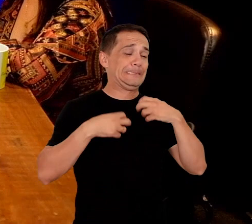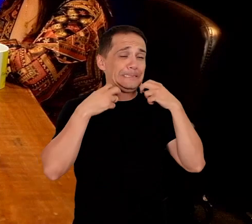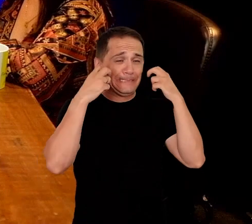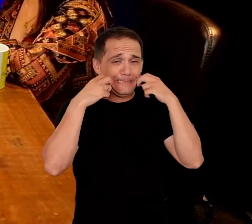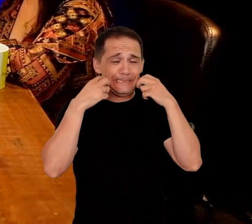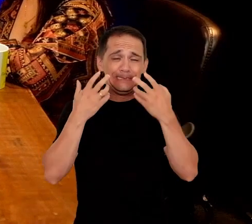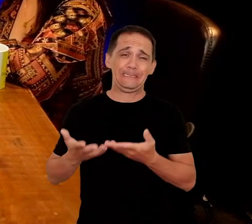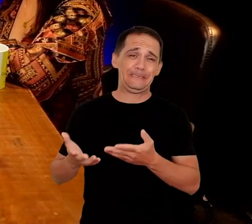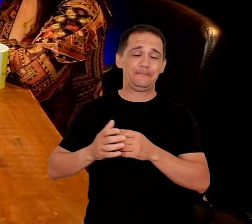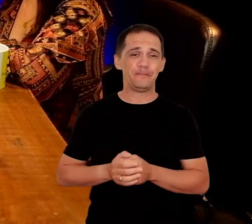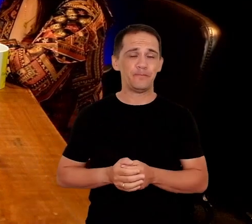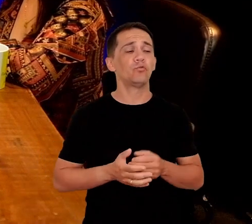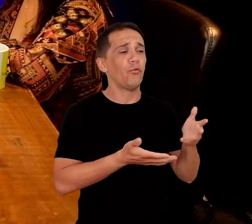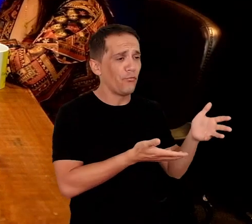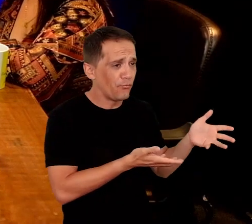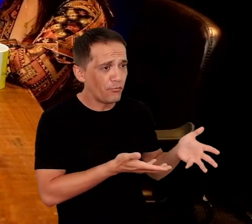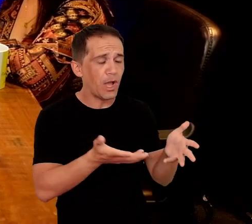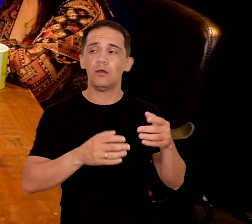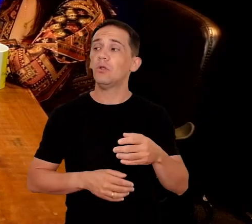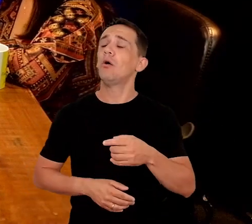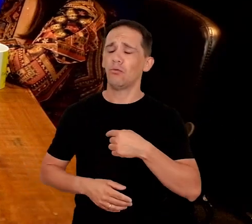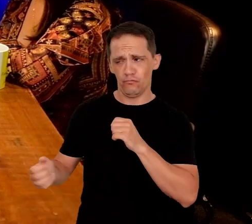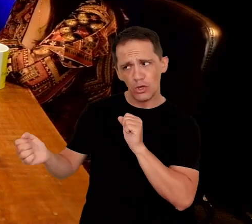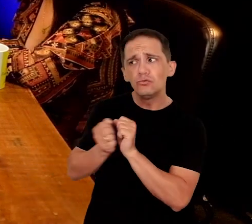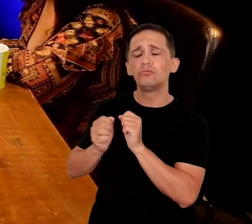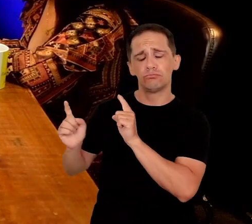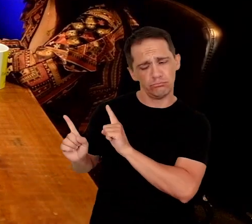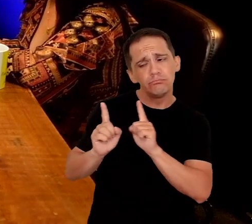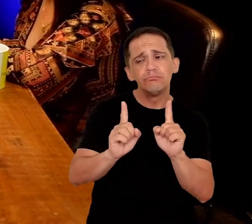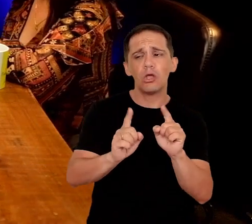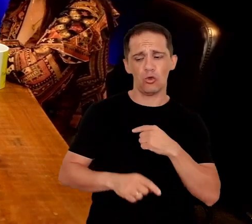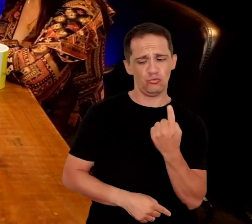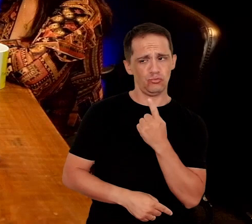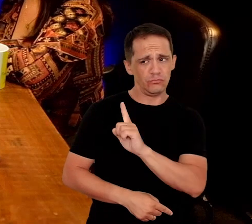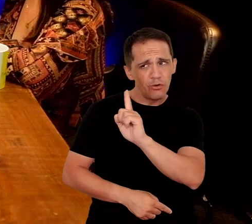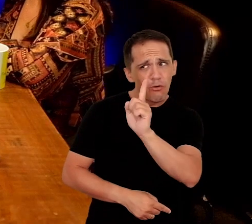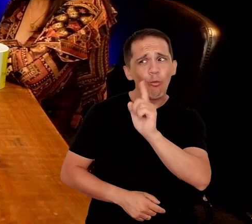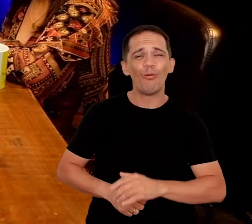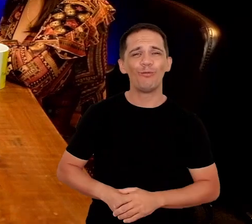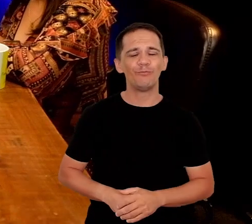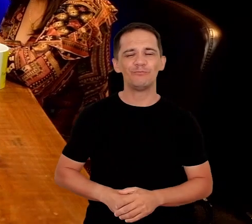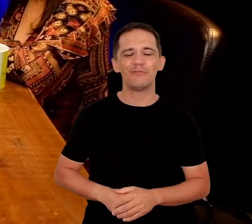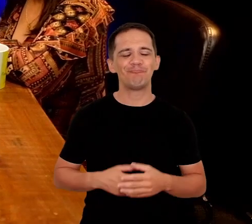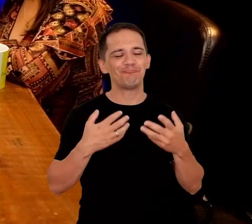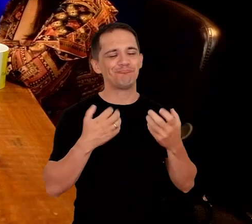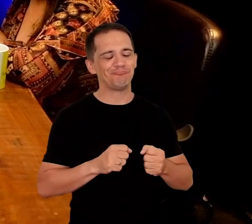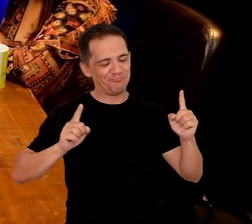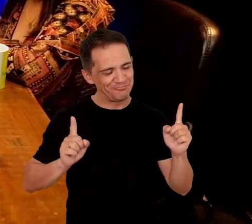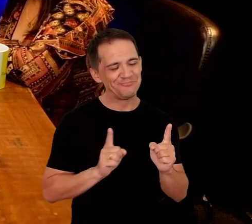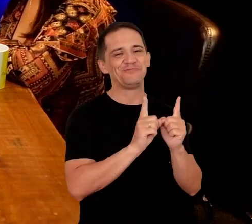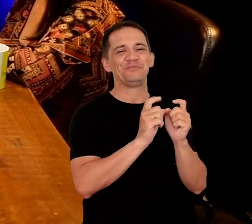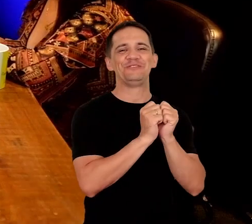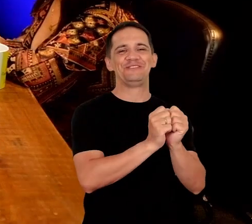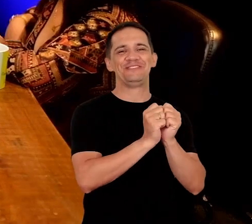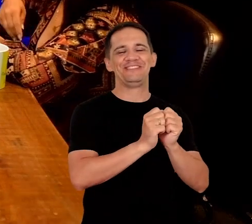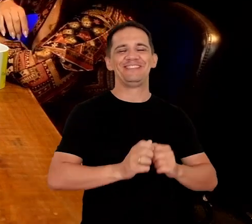a gente vê uma forma de eu traduzir. Ele, não, tu vai junto comigo. Tá bom. Tá, então eu vou, né? Nem gosto de falar,